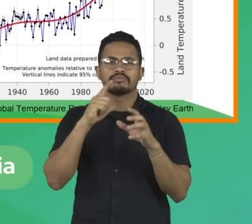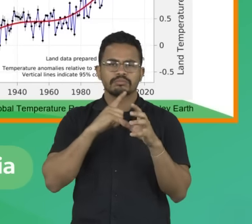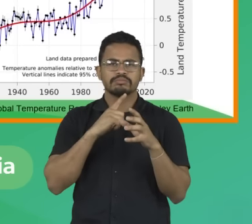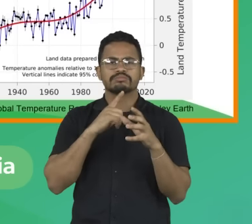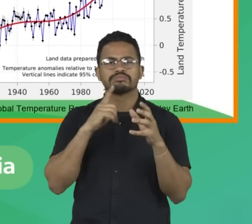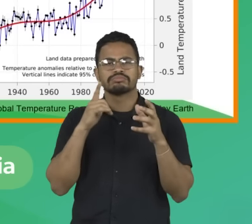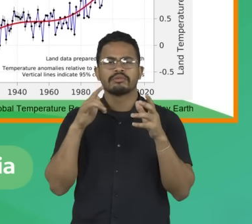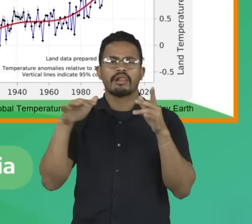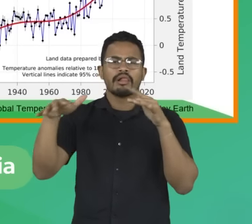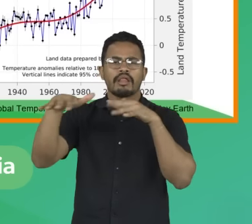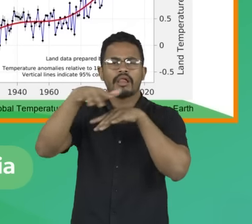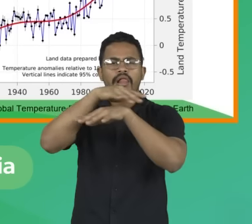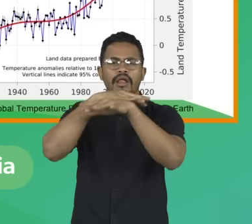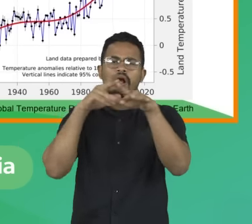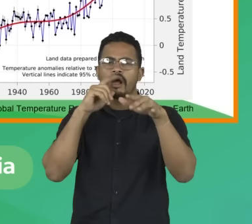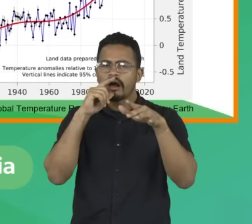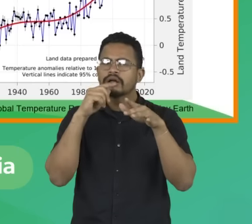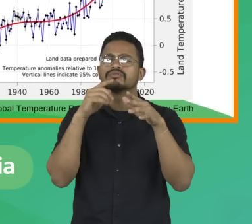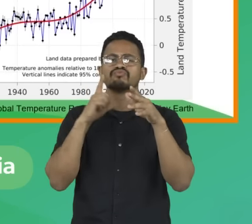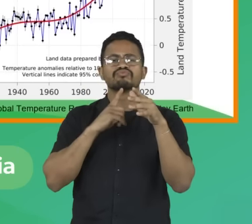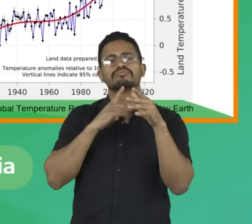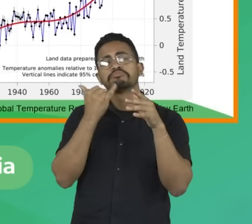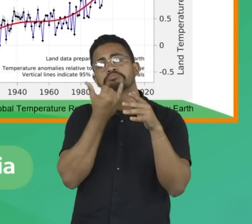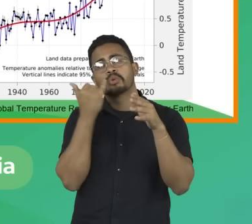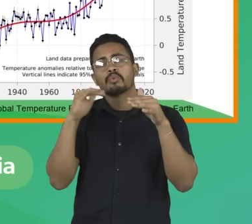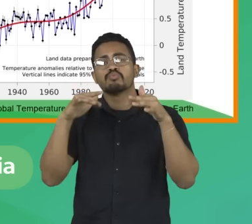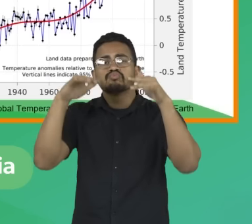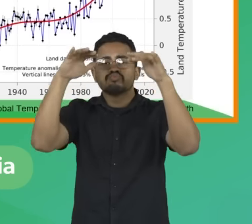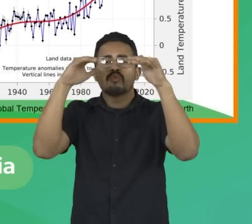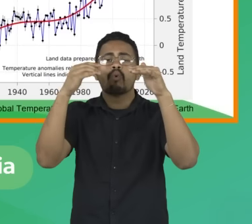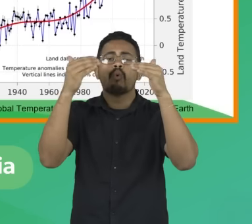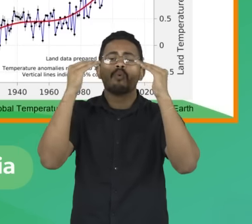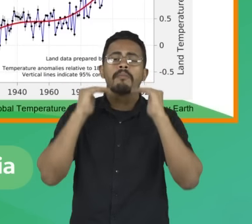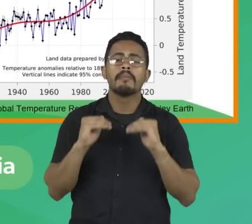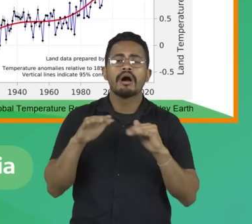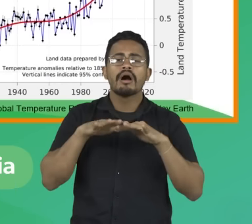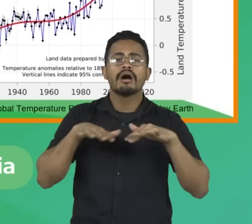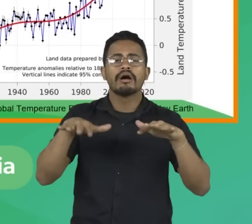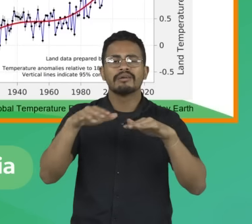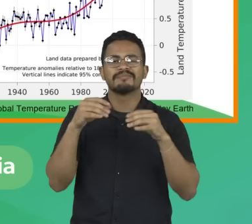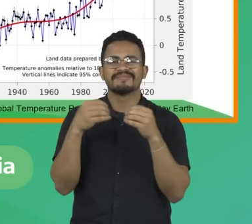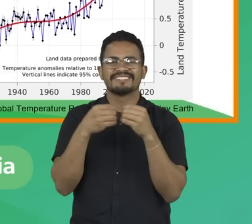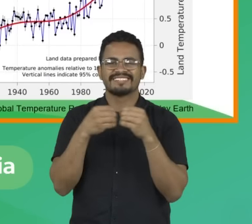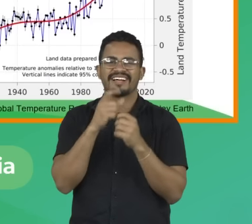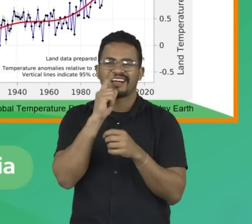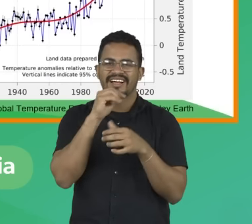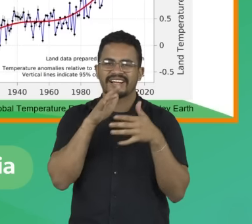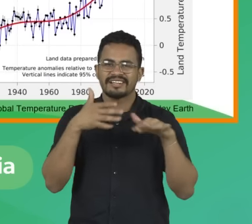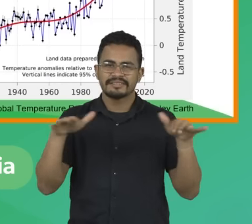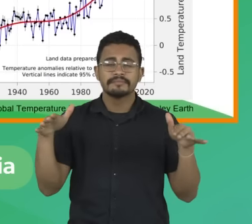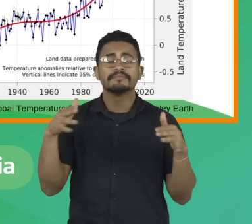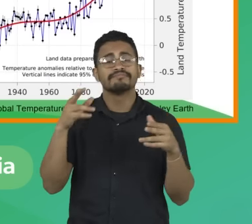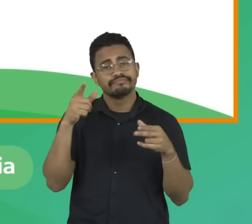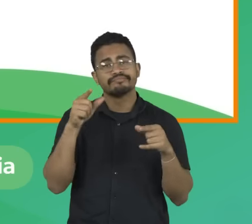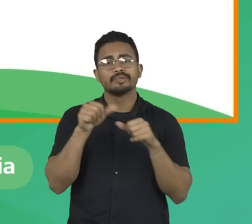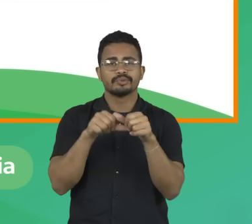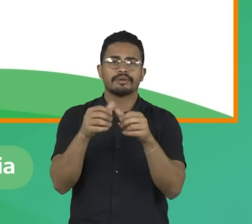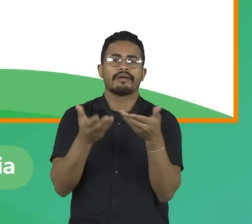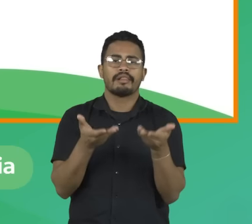de temperatura, ficam mais em cima ou mais embaixo na coluna de água no oceano. E isso muda, inclusive, o equilíbrio ecológico da coisa